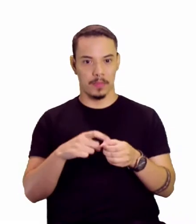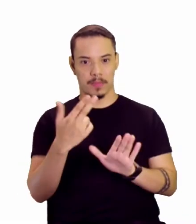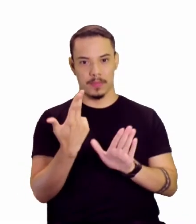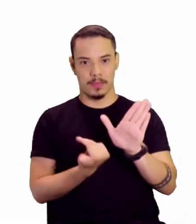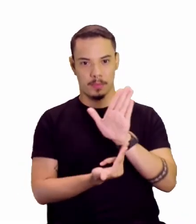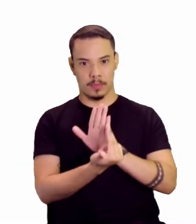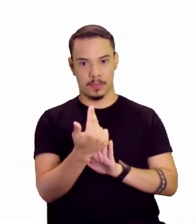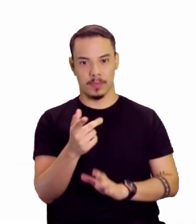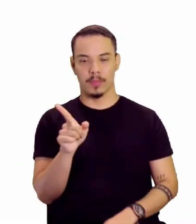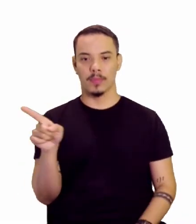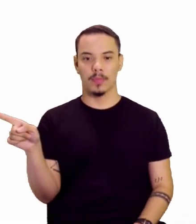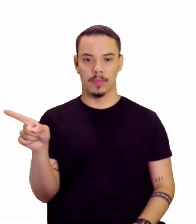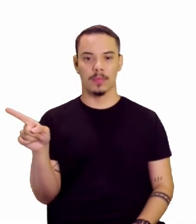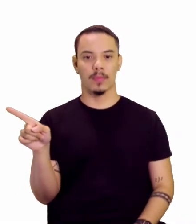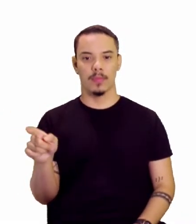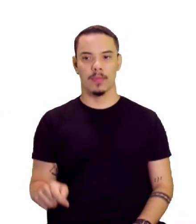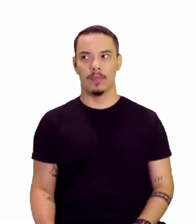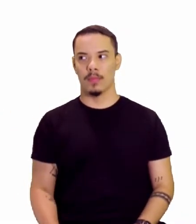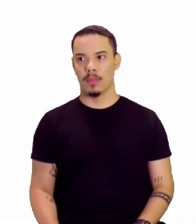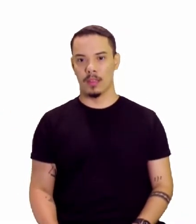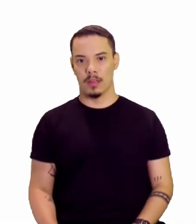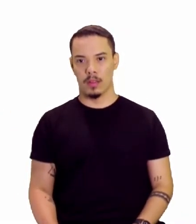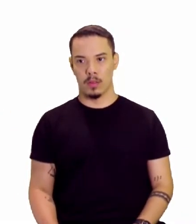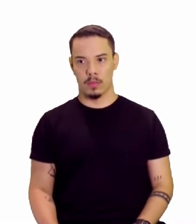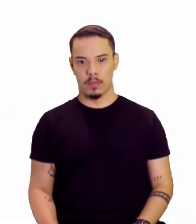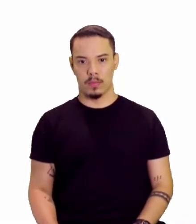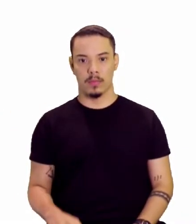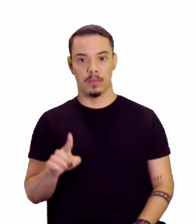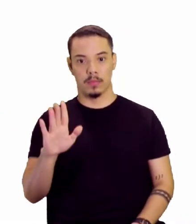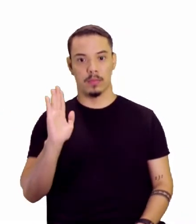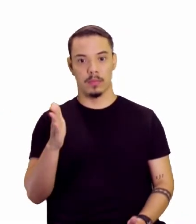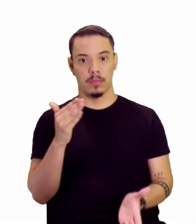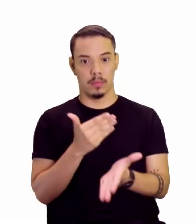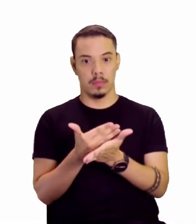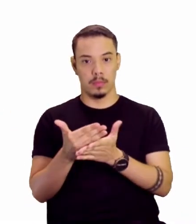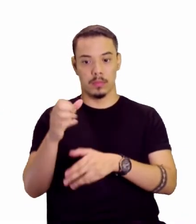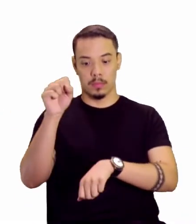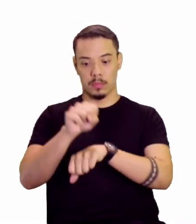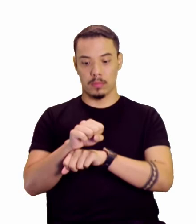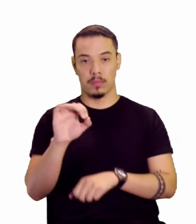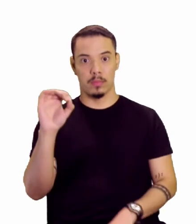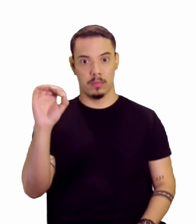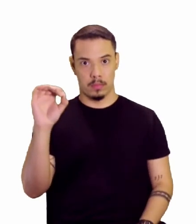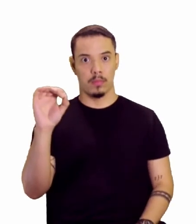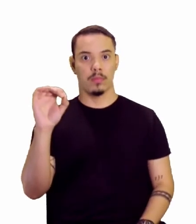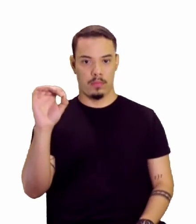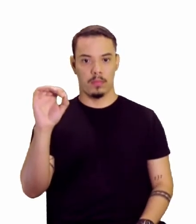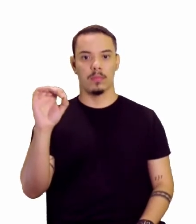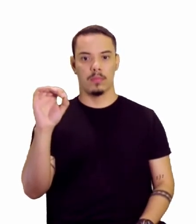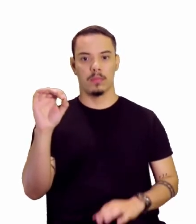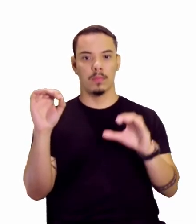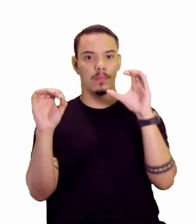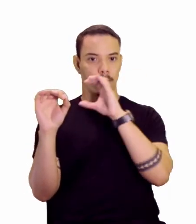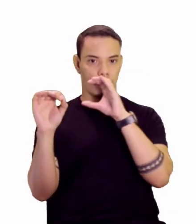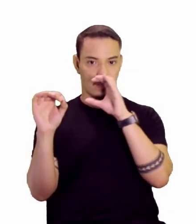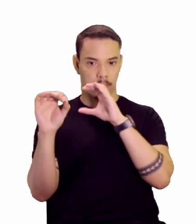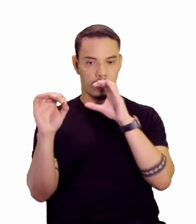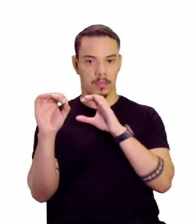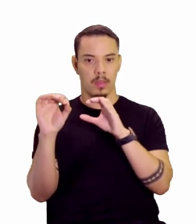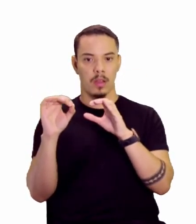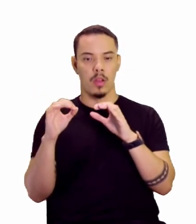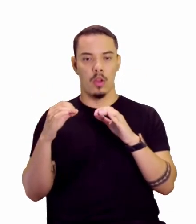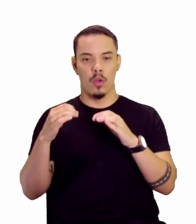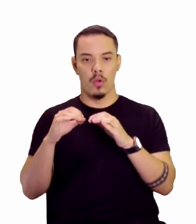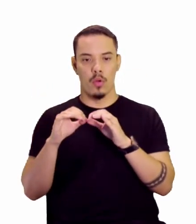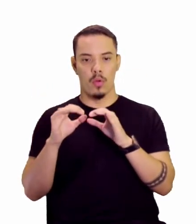a gente vê o seguinte, aqui ela começa no repouso, né, Décio? Isso. Ela começa aqui com uma velocidade... Começa a se soltar e